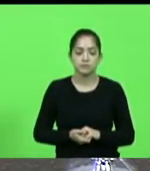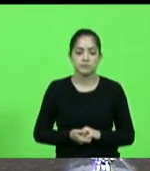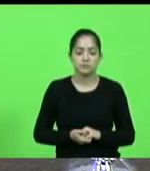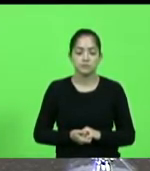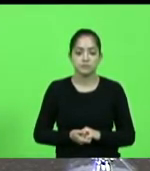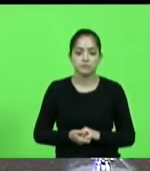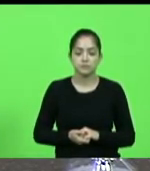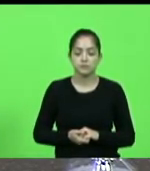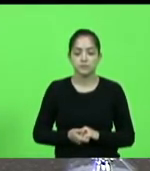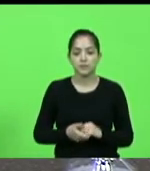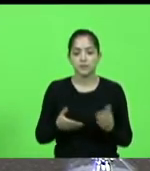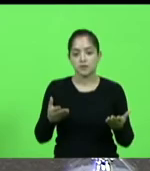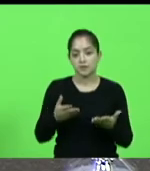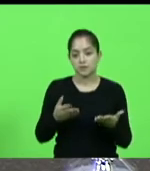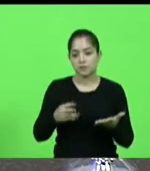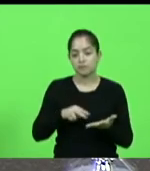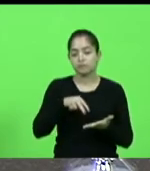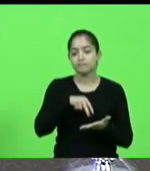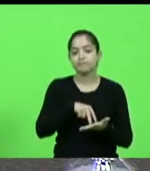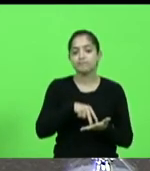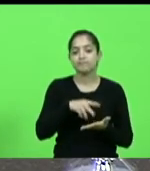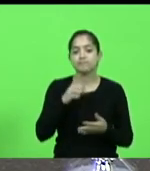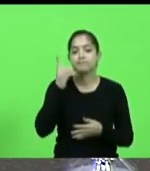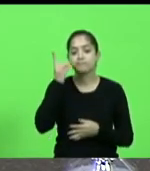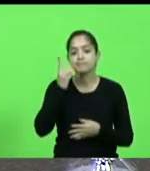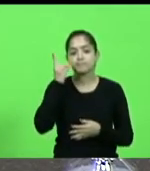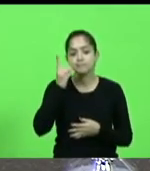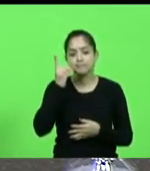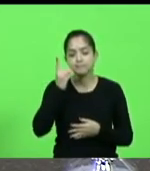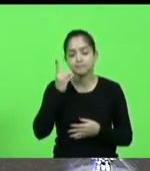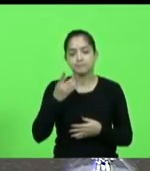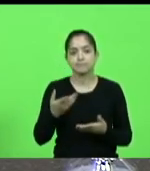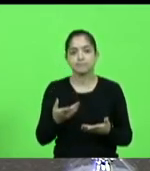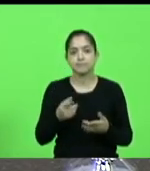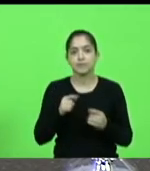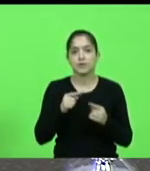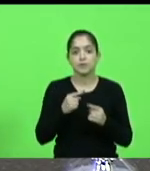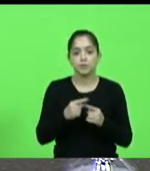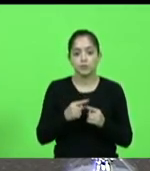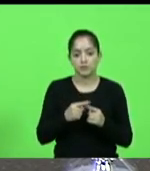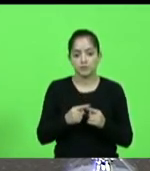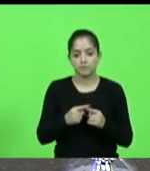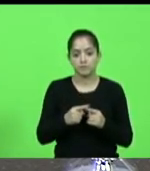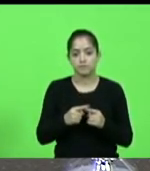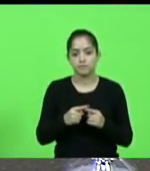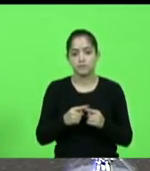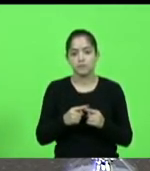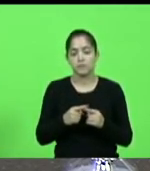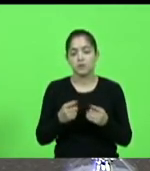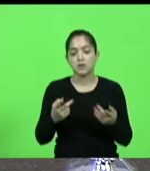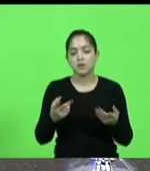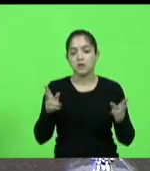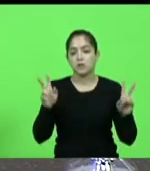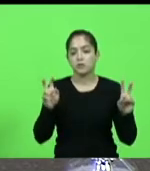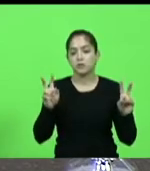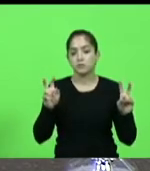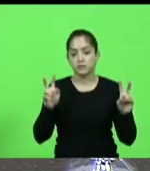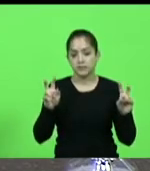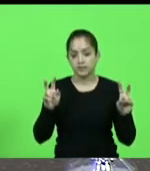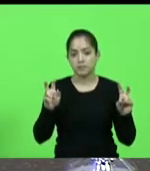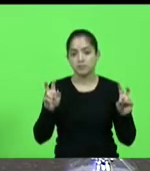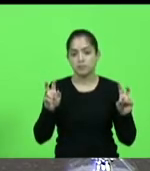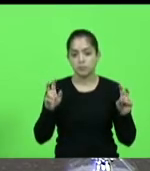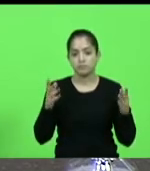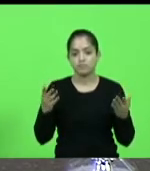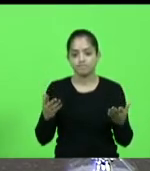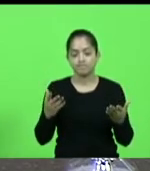o que me traz à tribuna, presidente, é um assunto que eu considero